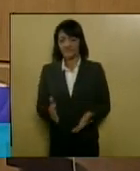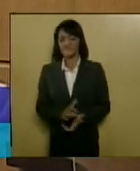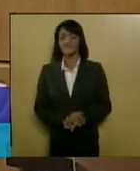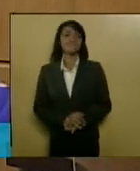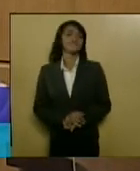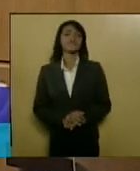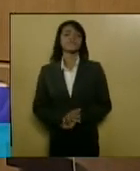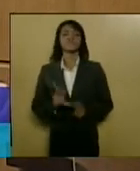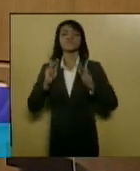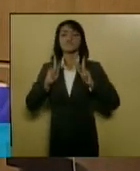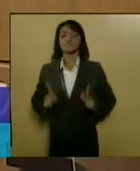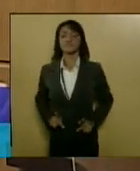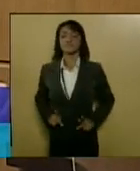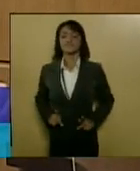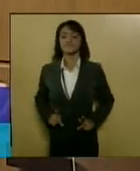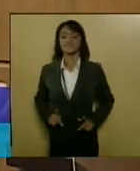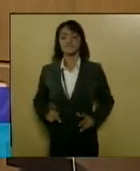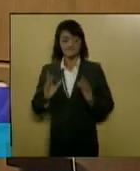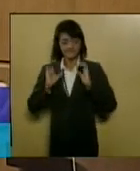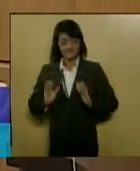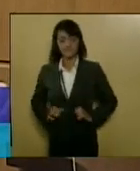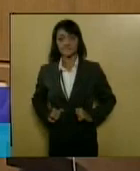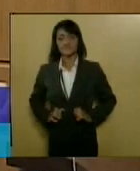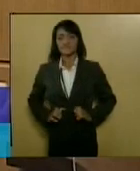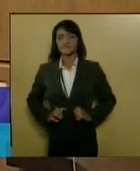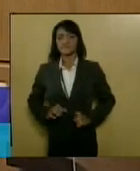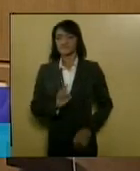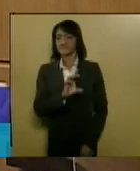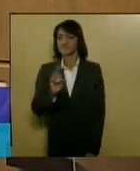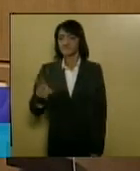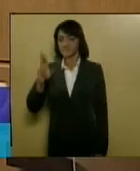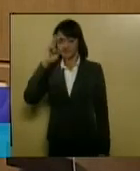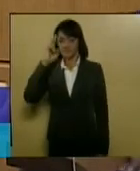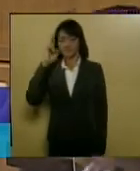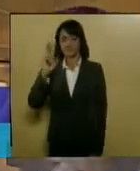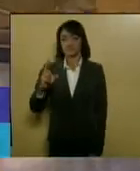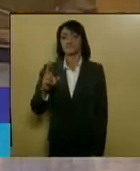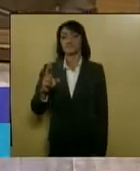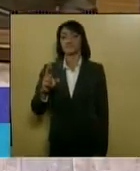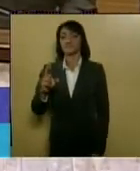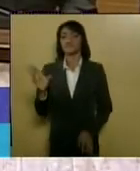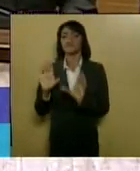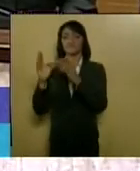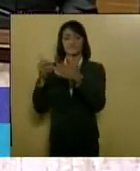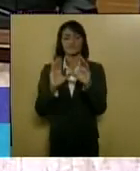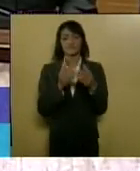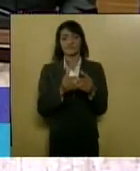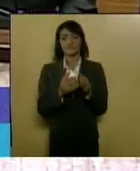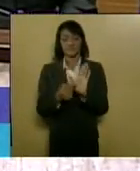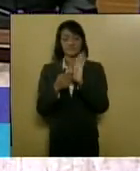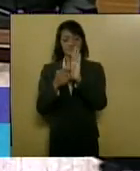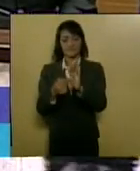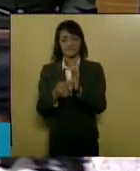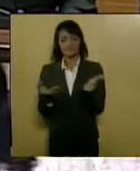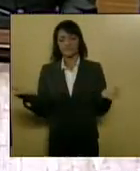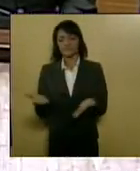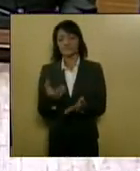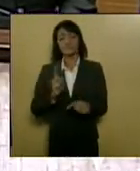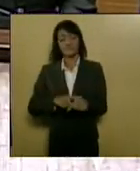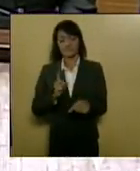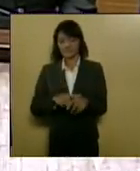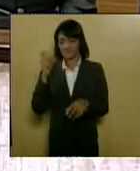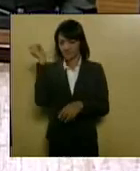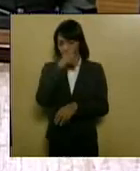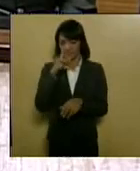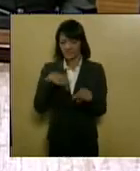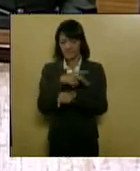e a postura ética com que os generais e os comandantes da força têm se mostrado nesse momento difícil com que o